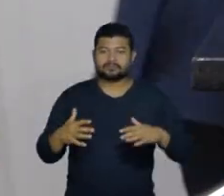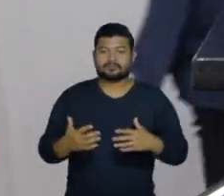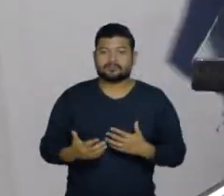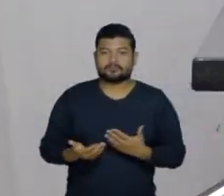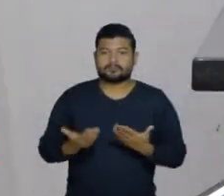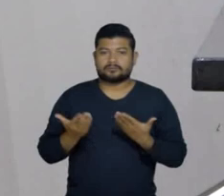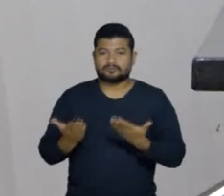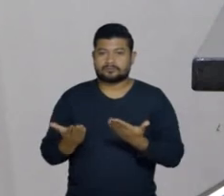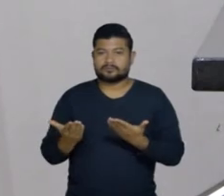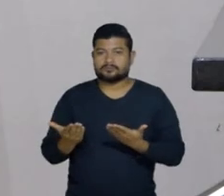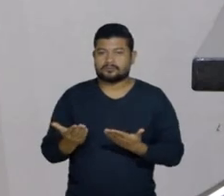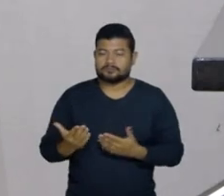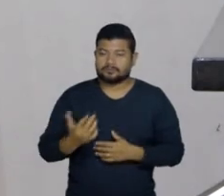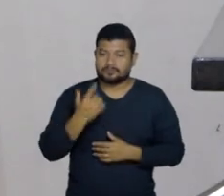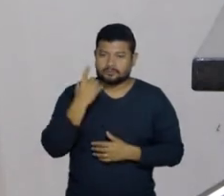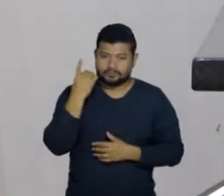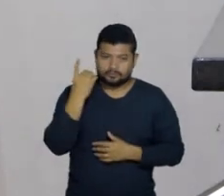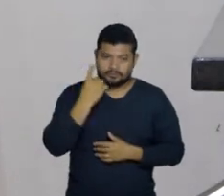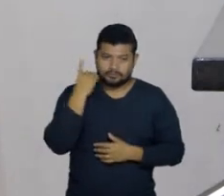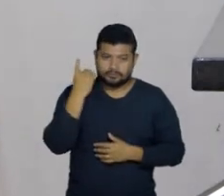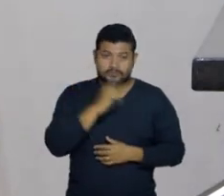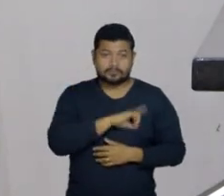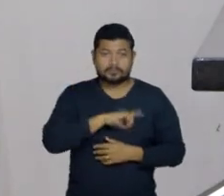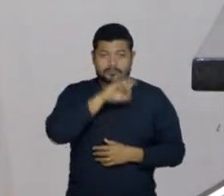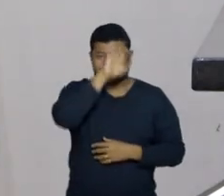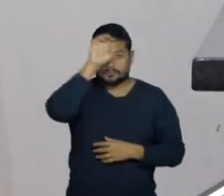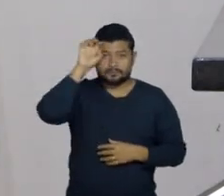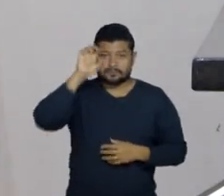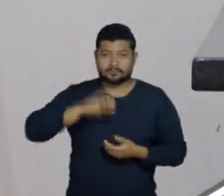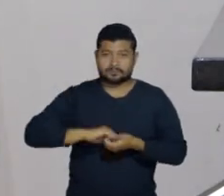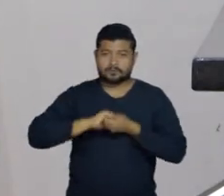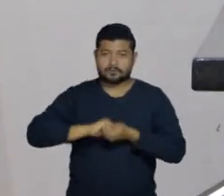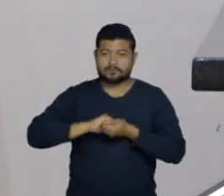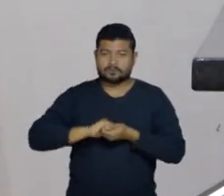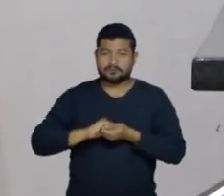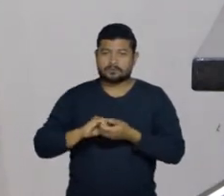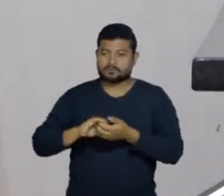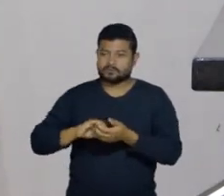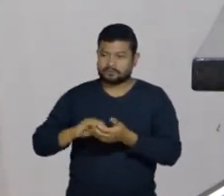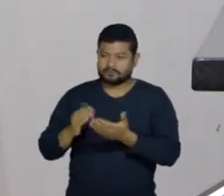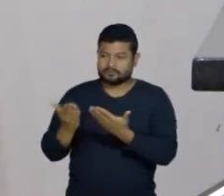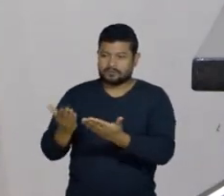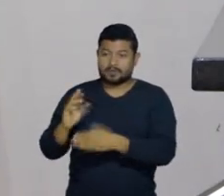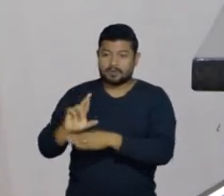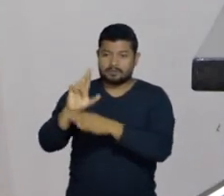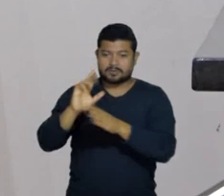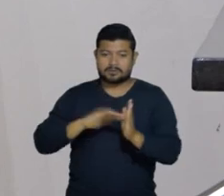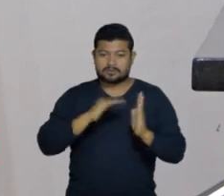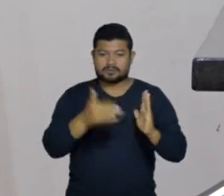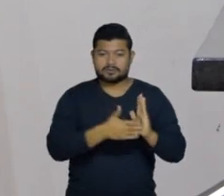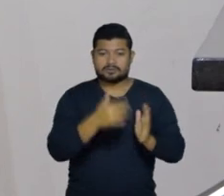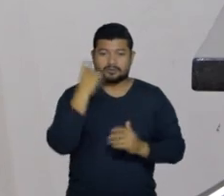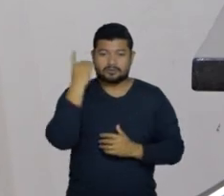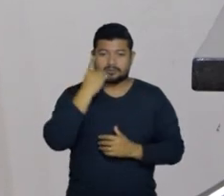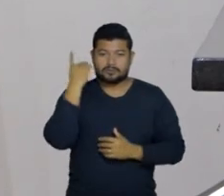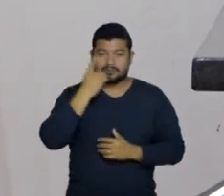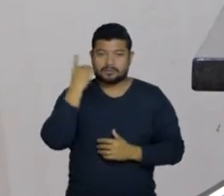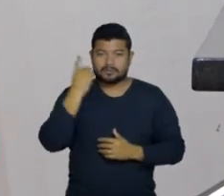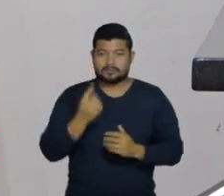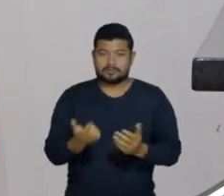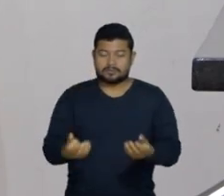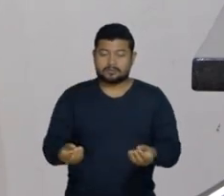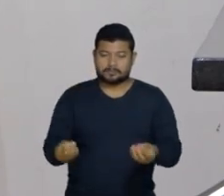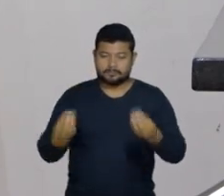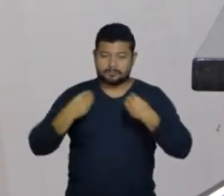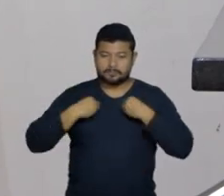deputado, delegado Egídio, cumprimentando o senhor, cumprimento todos os parlamentares que me concedem essa